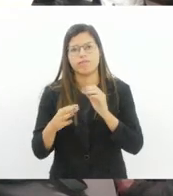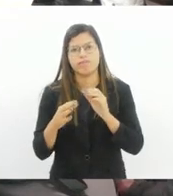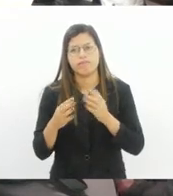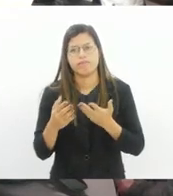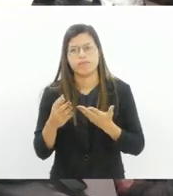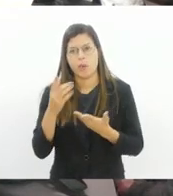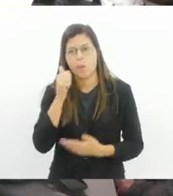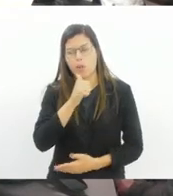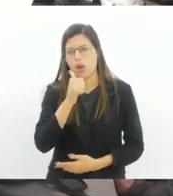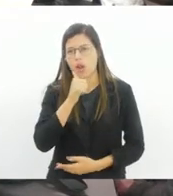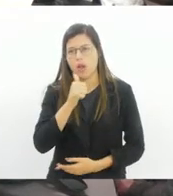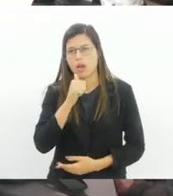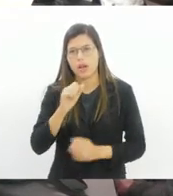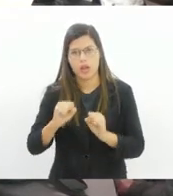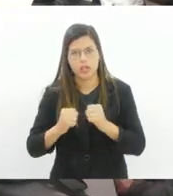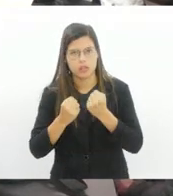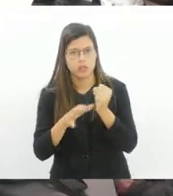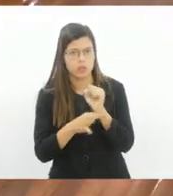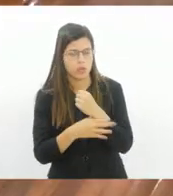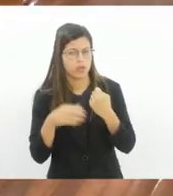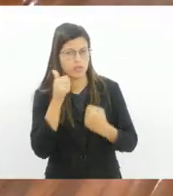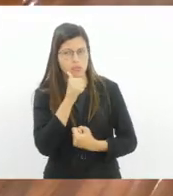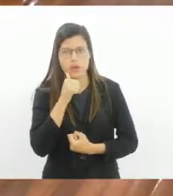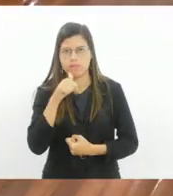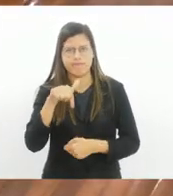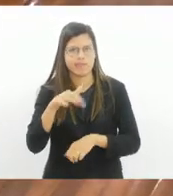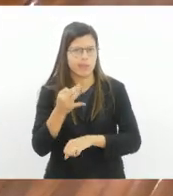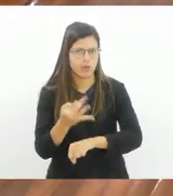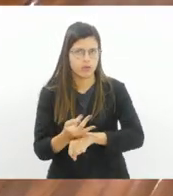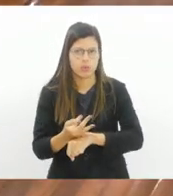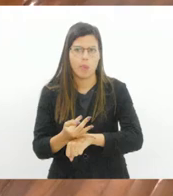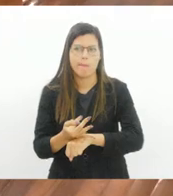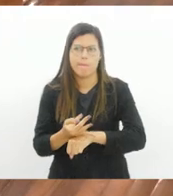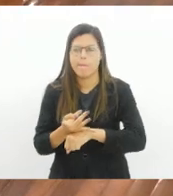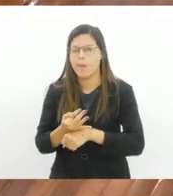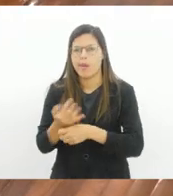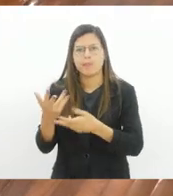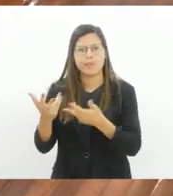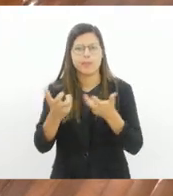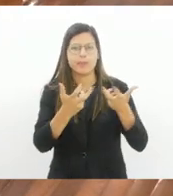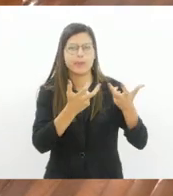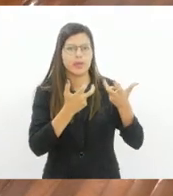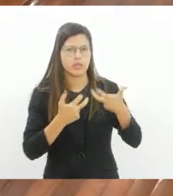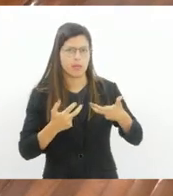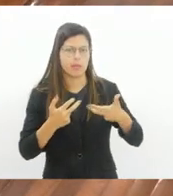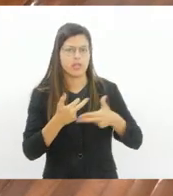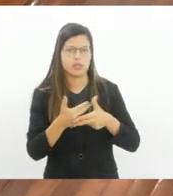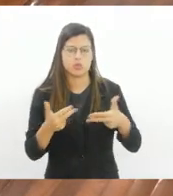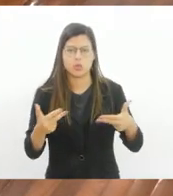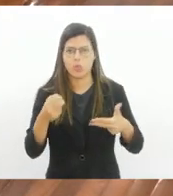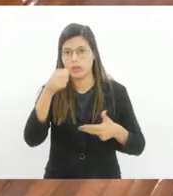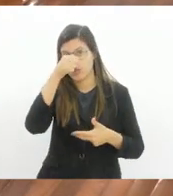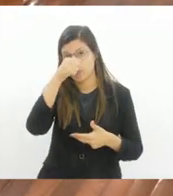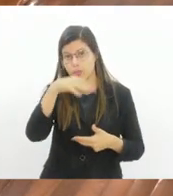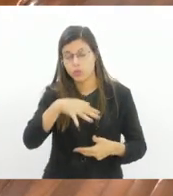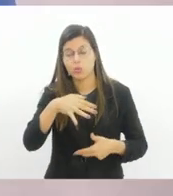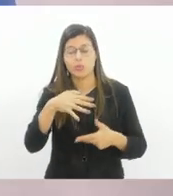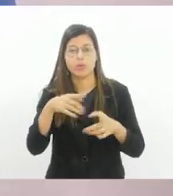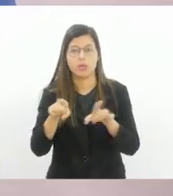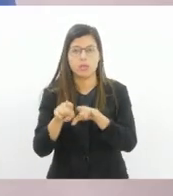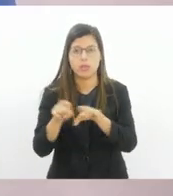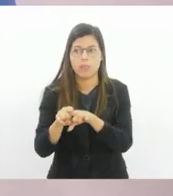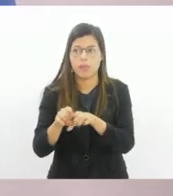não estejam aqui para ouvir essas situações tão absurdas e desumanas